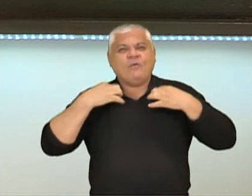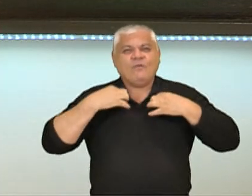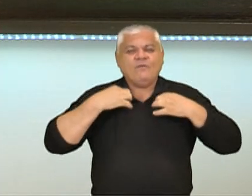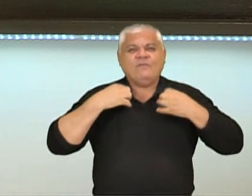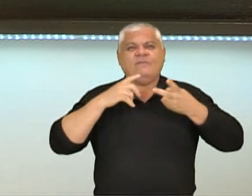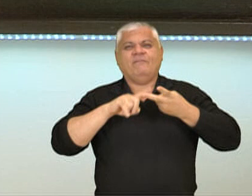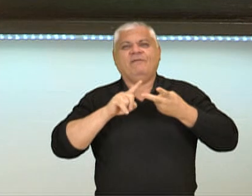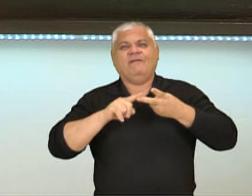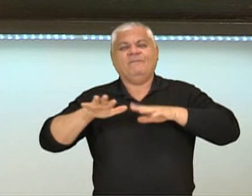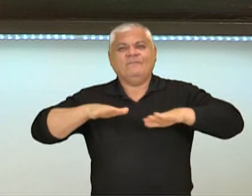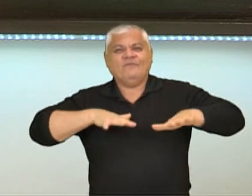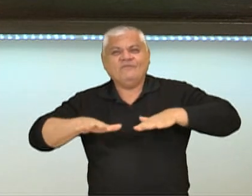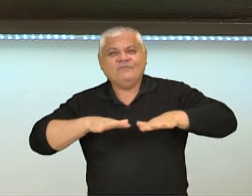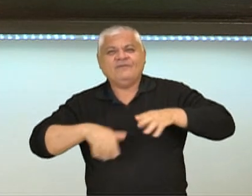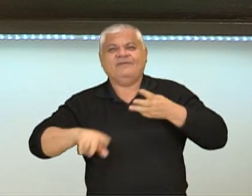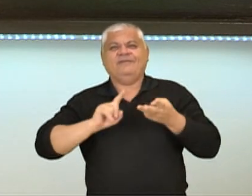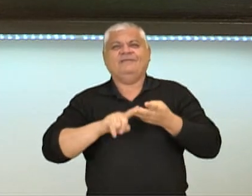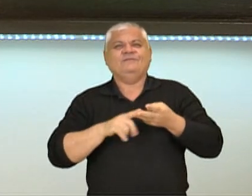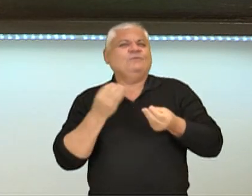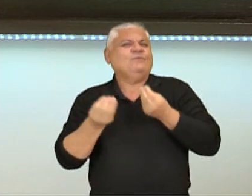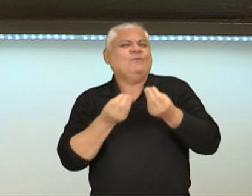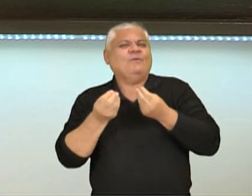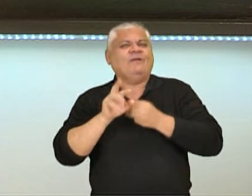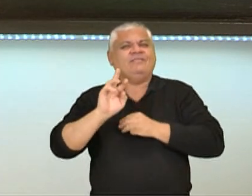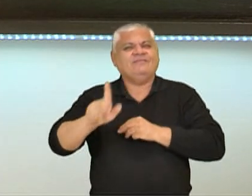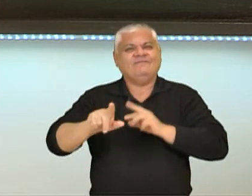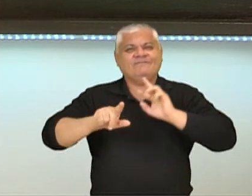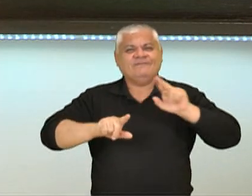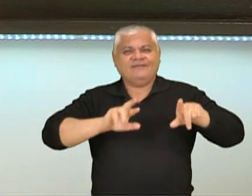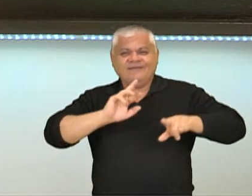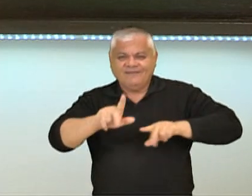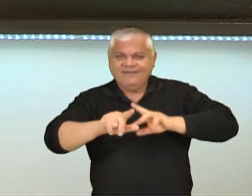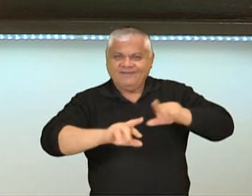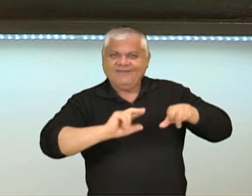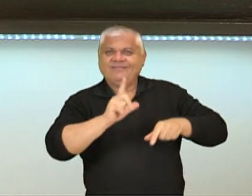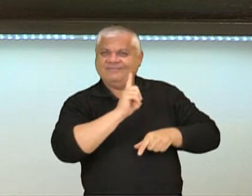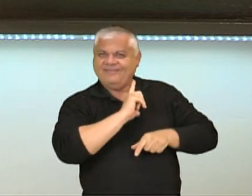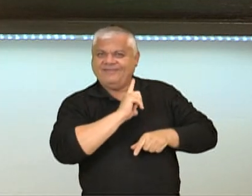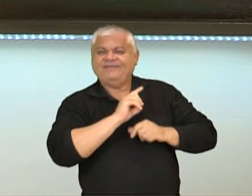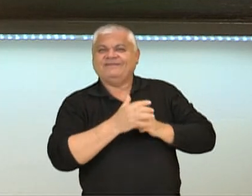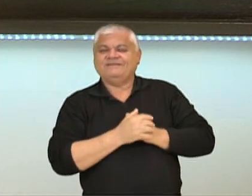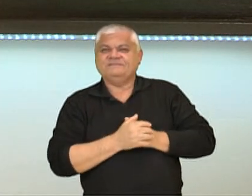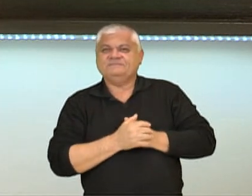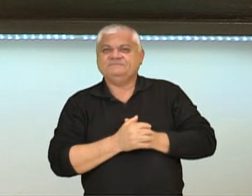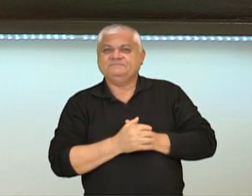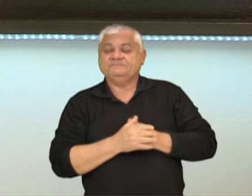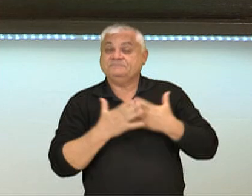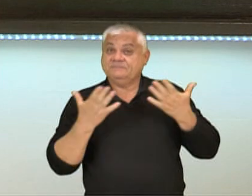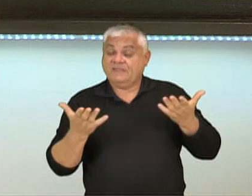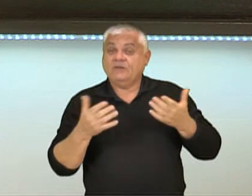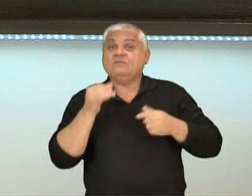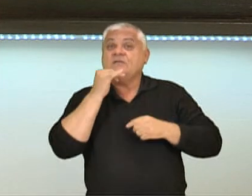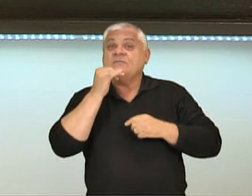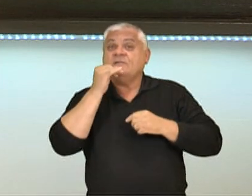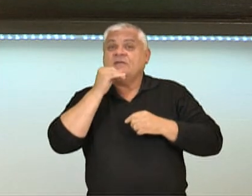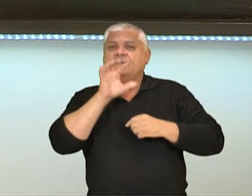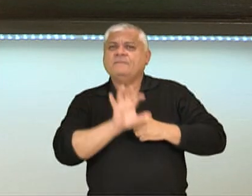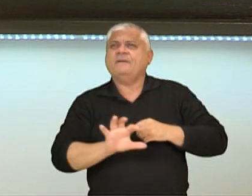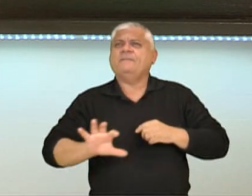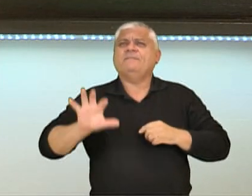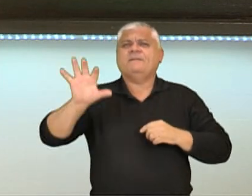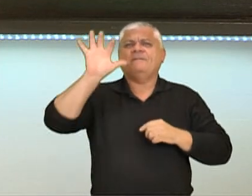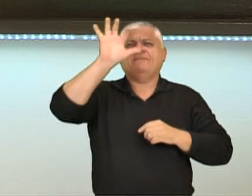vestimenta, dos movimentos. Vocês vão ver que eles se diferenciam uns dos outros. E, assim, com relação às regiões também elas